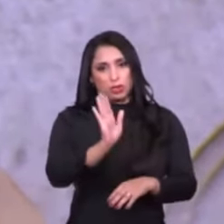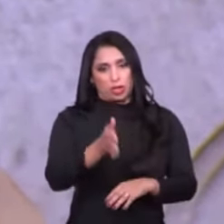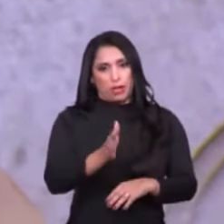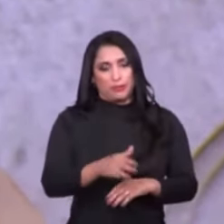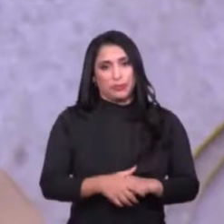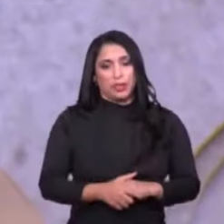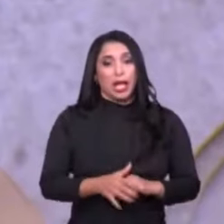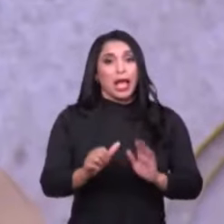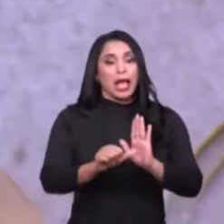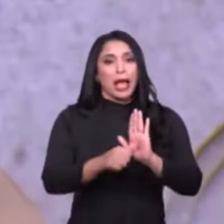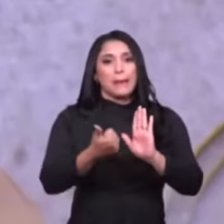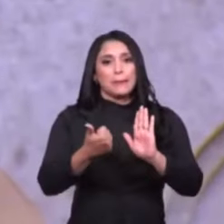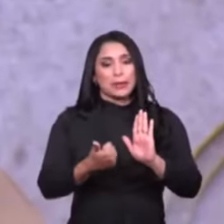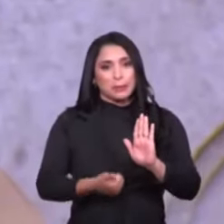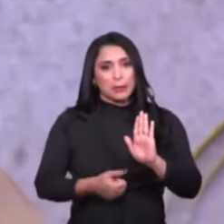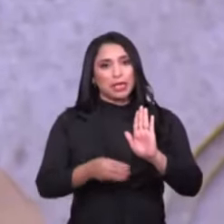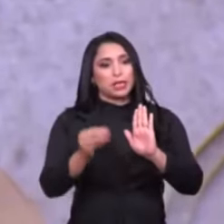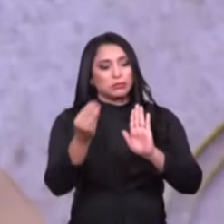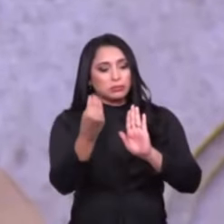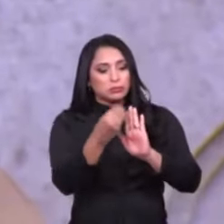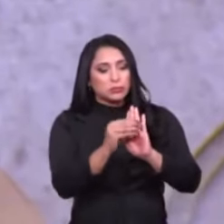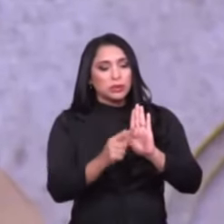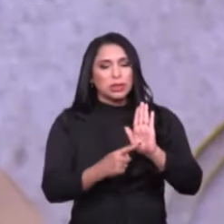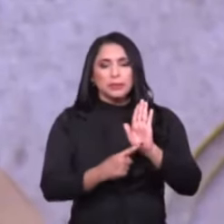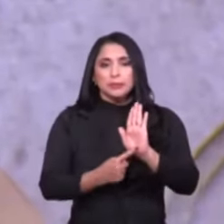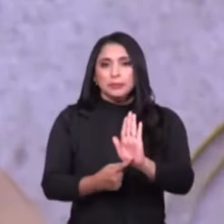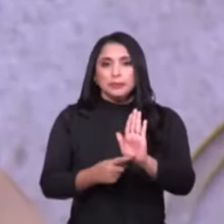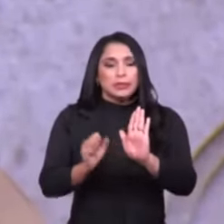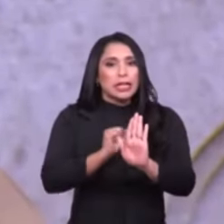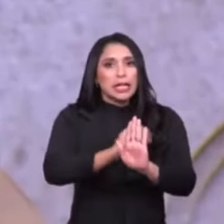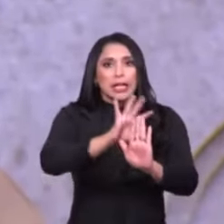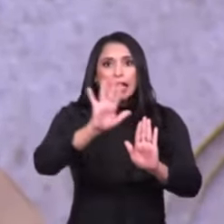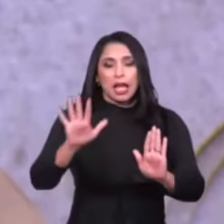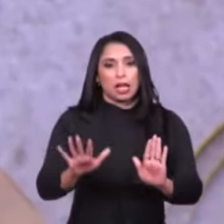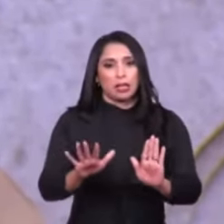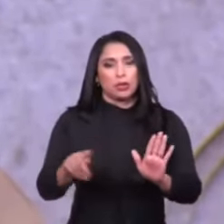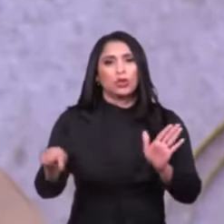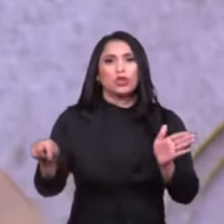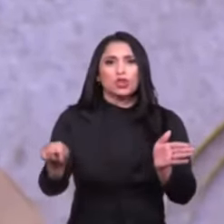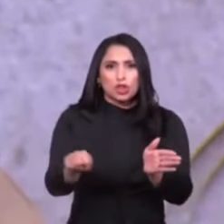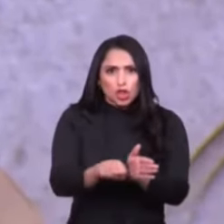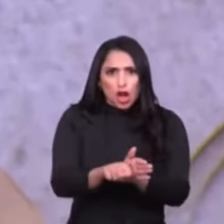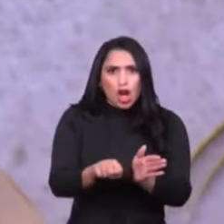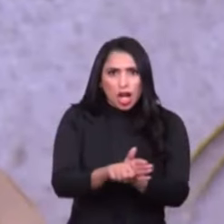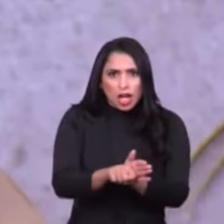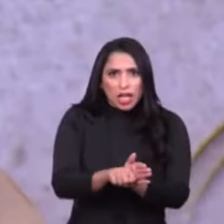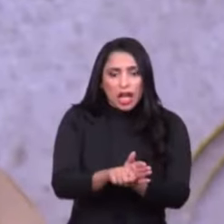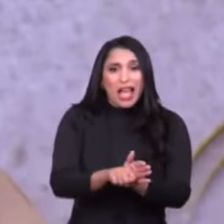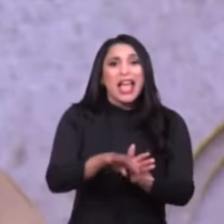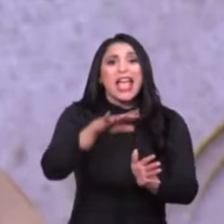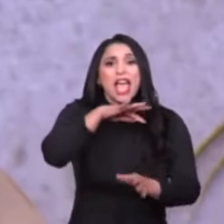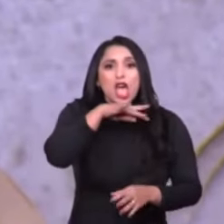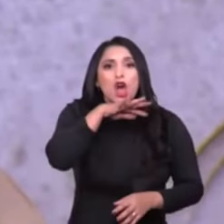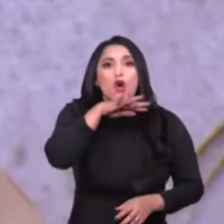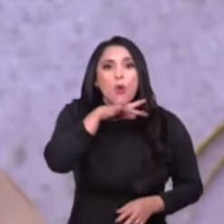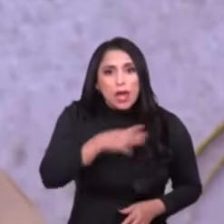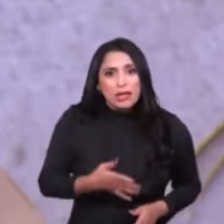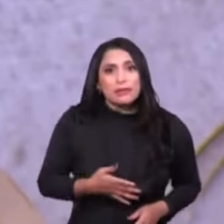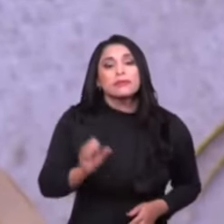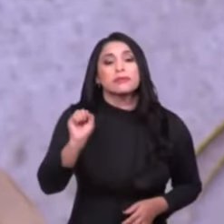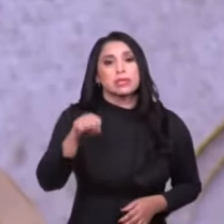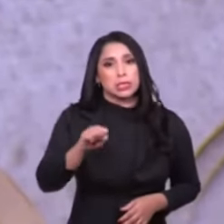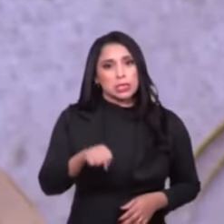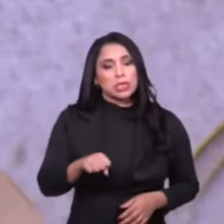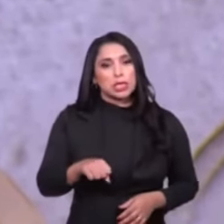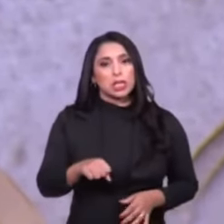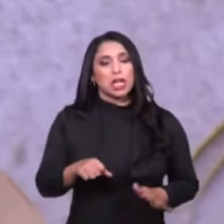premissas fáticas, para deixar claro e inequívoco, drogas é uma coisa ruim.